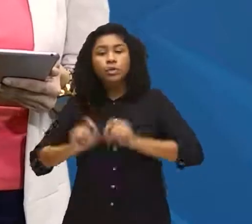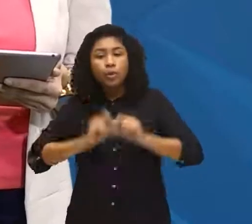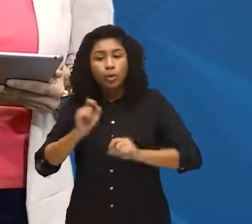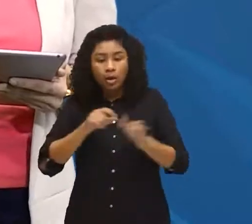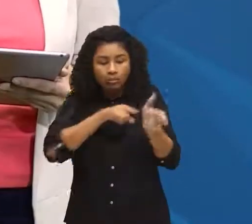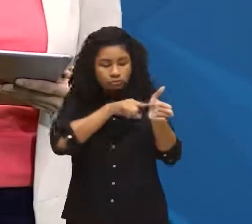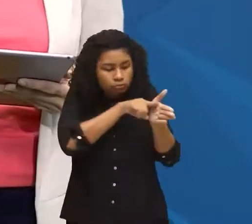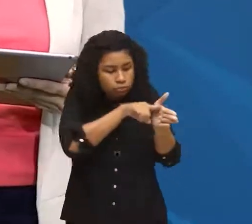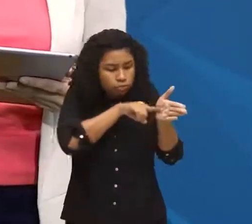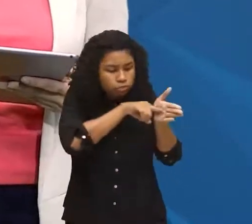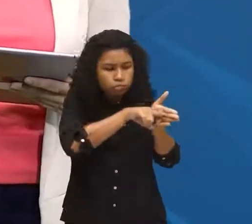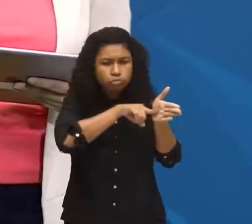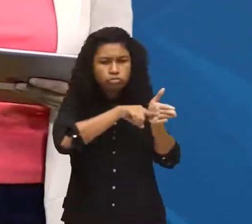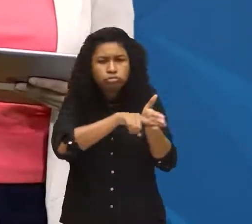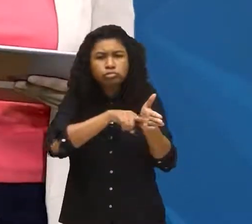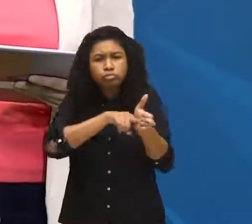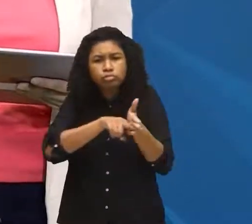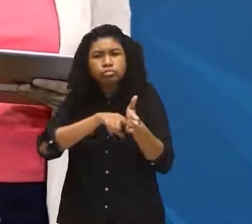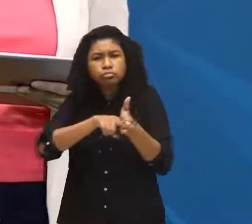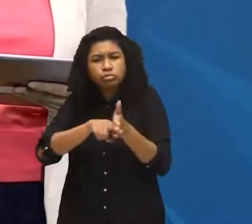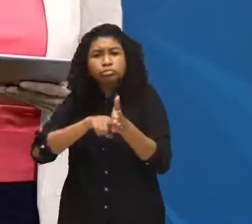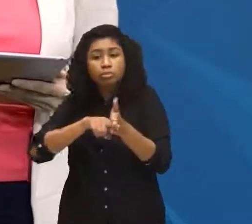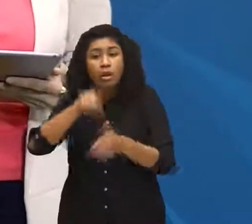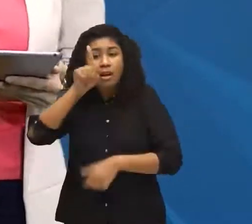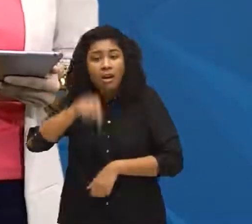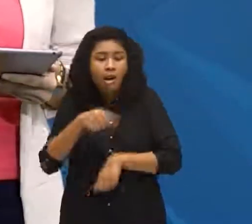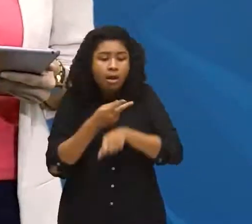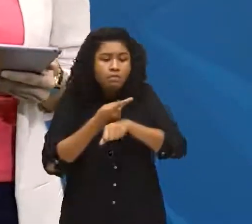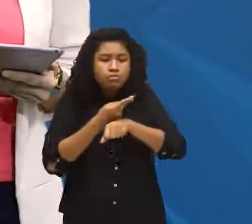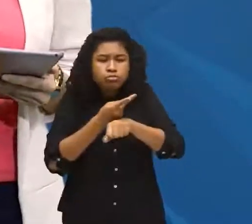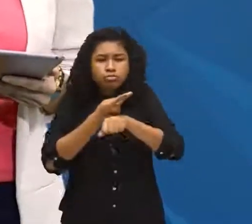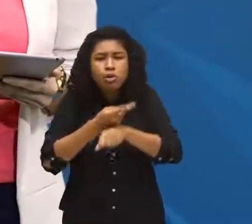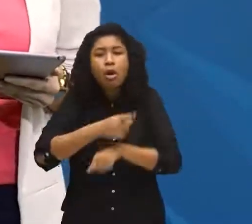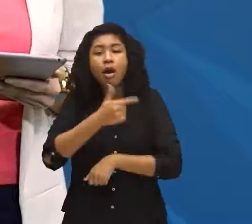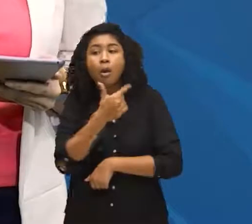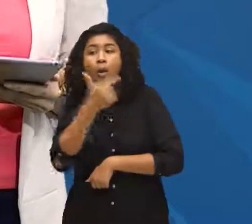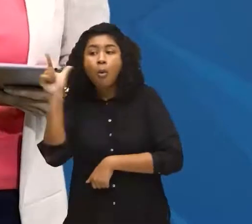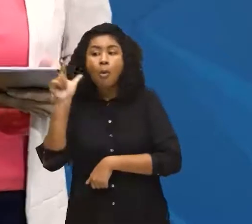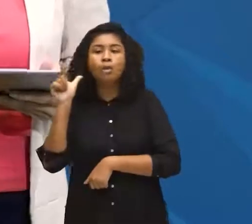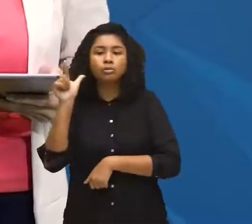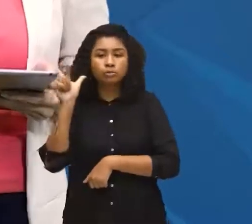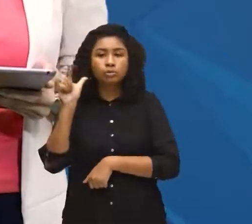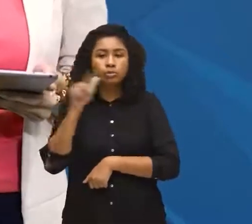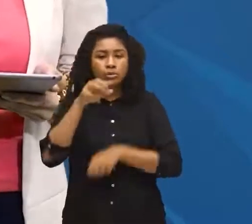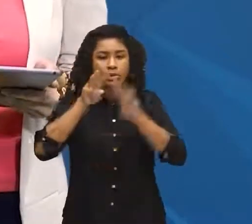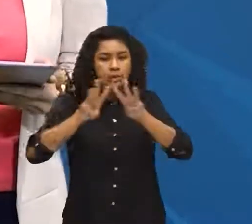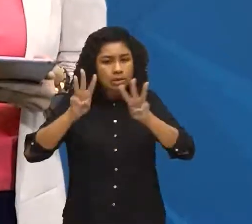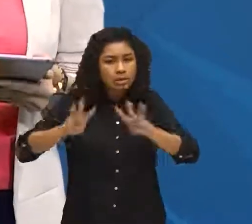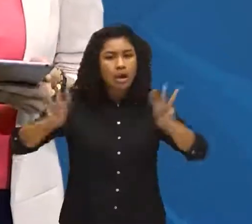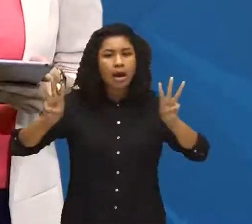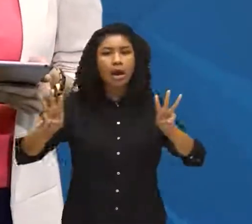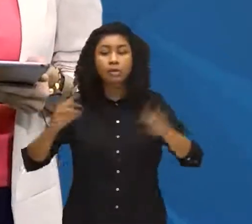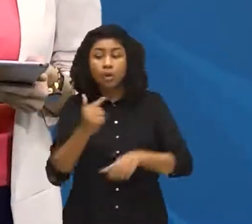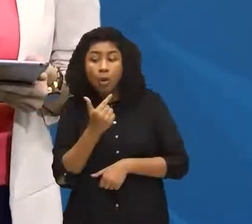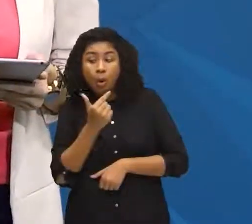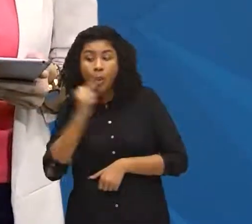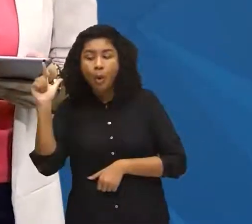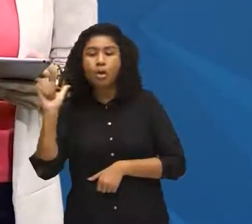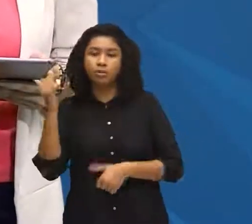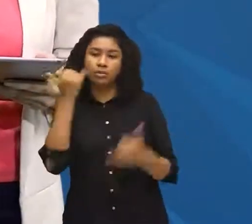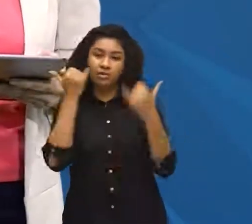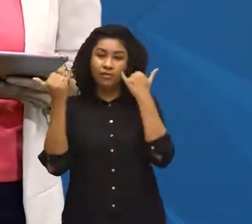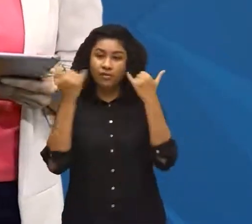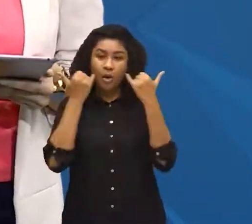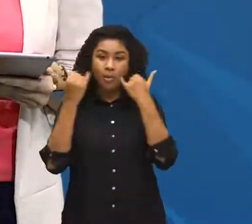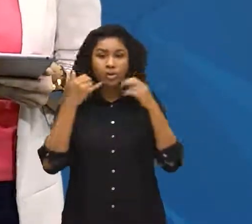de verificar é realmente consultar outros sites, outras informações relacionadas àquele tópico. E é tão interessante